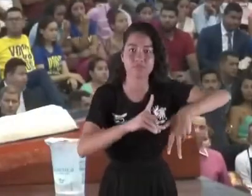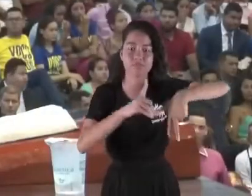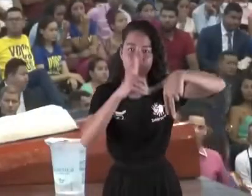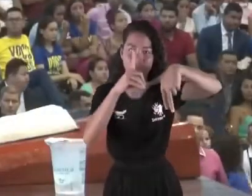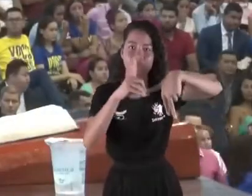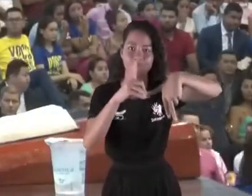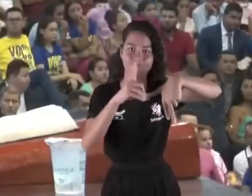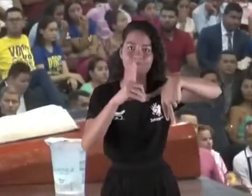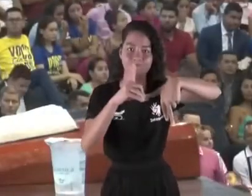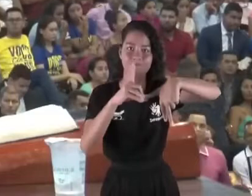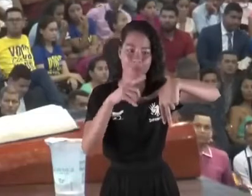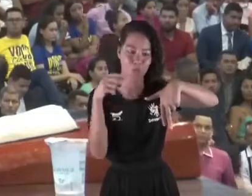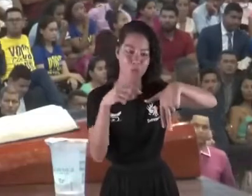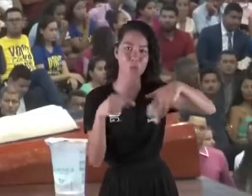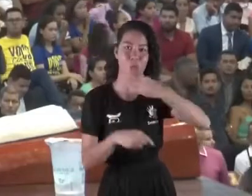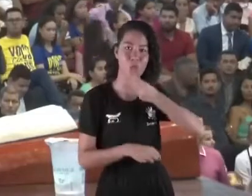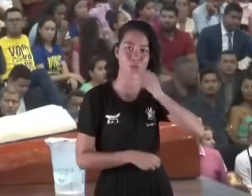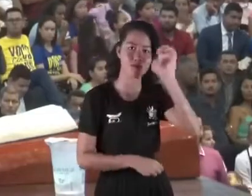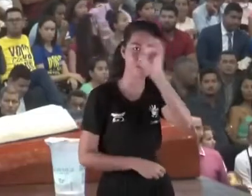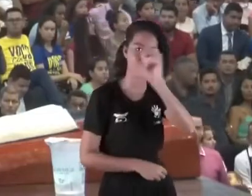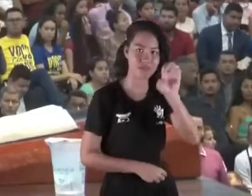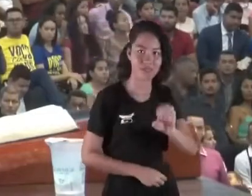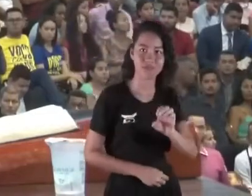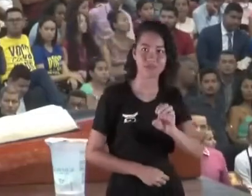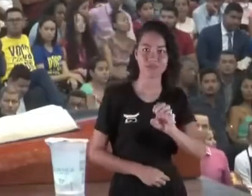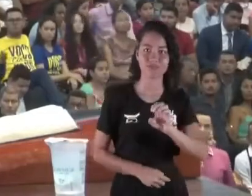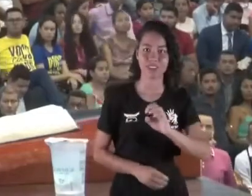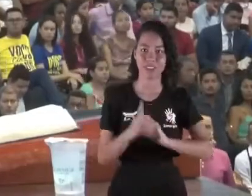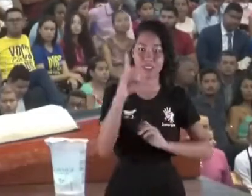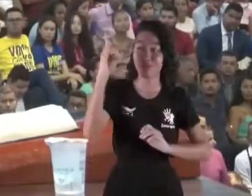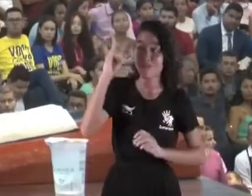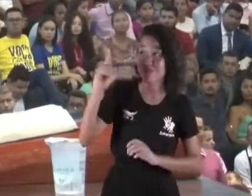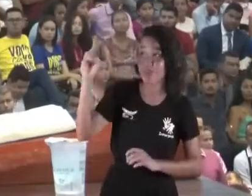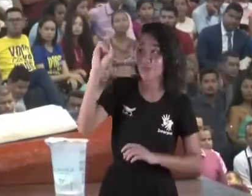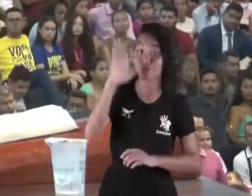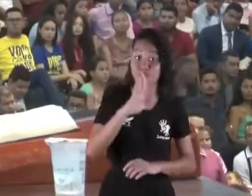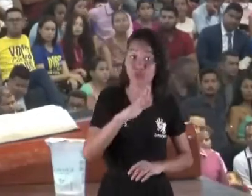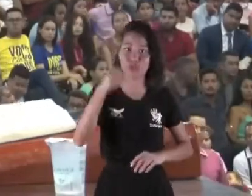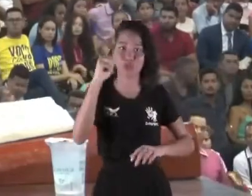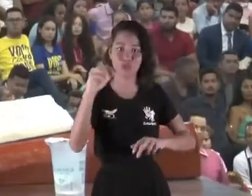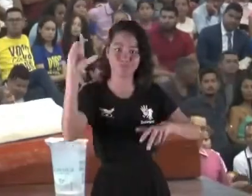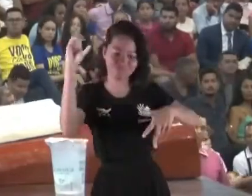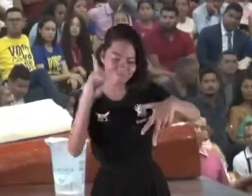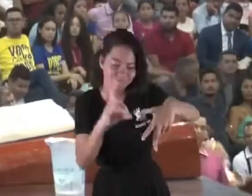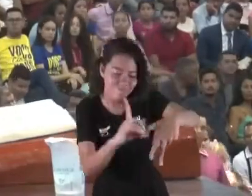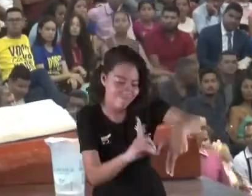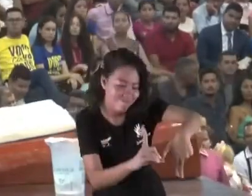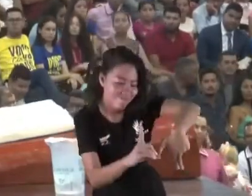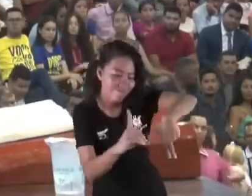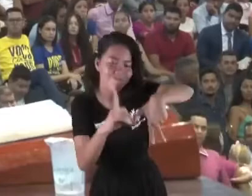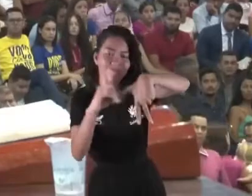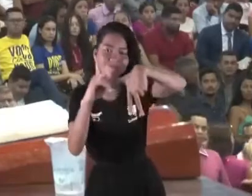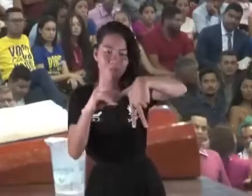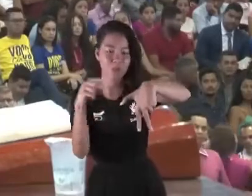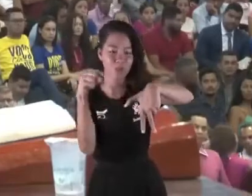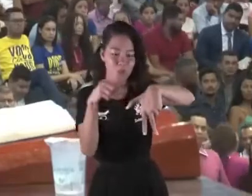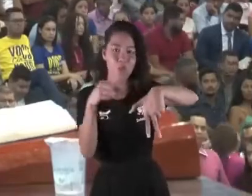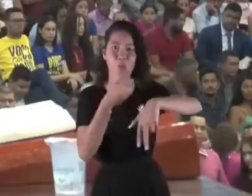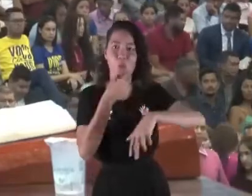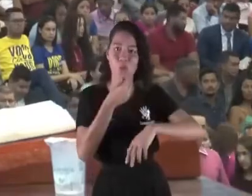2 Deus vocacionou, levantou, chamou